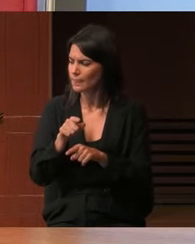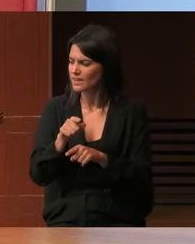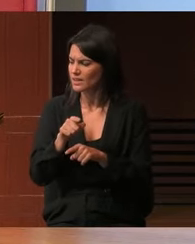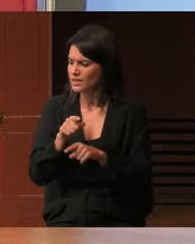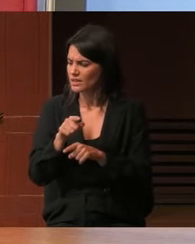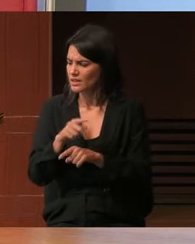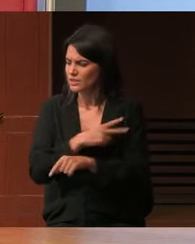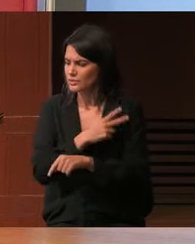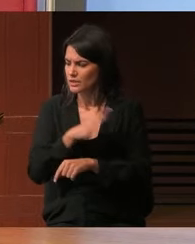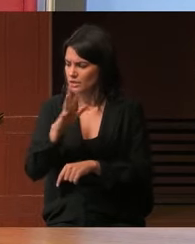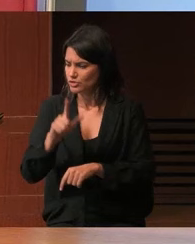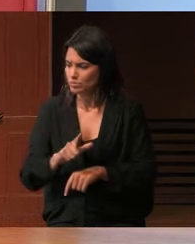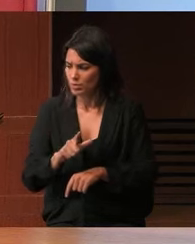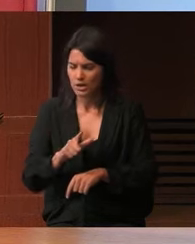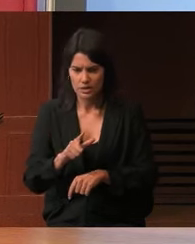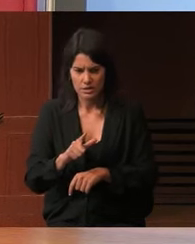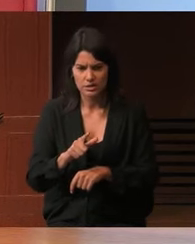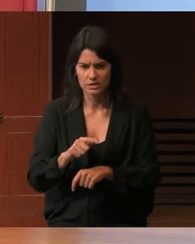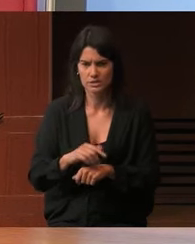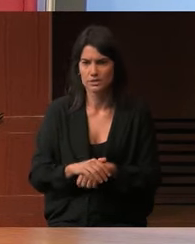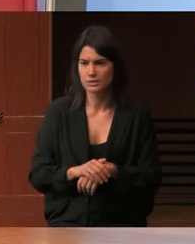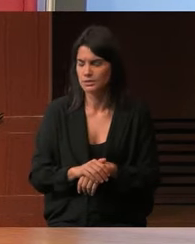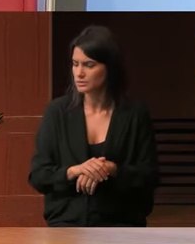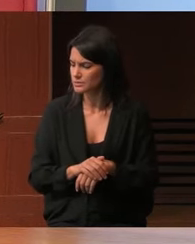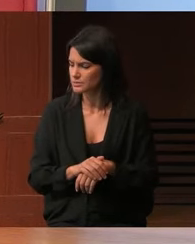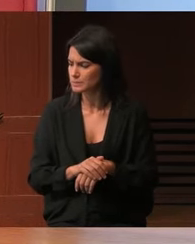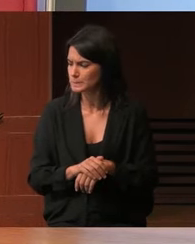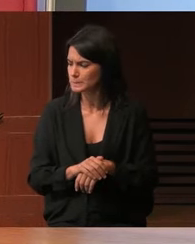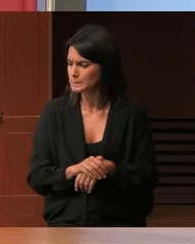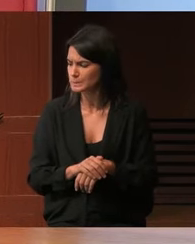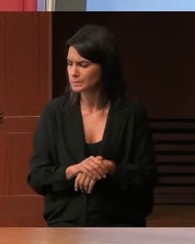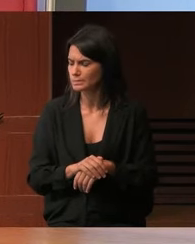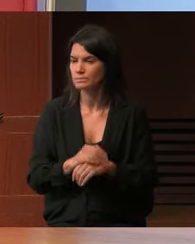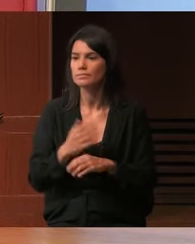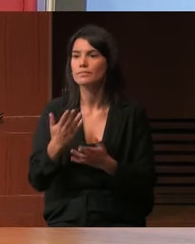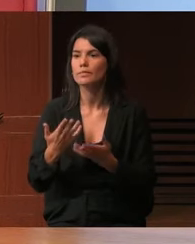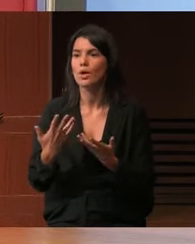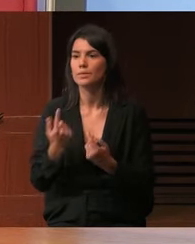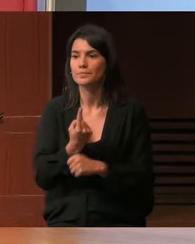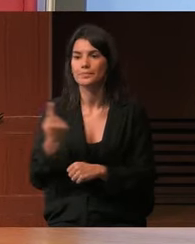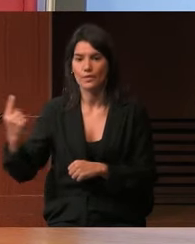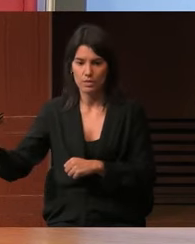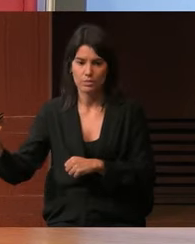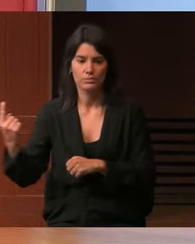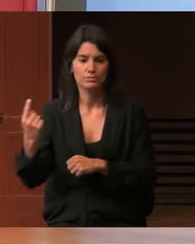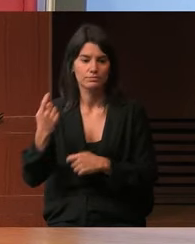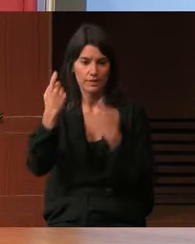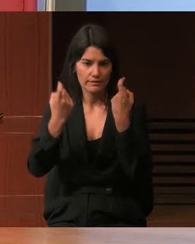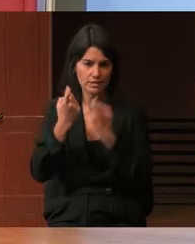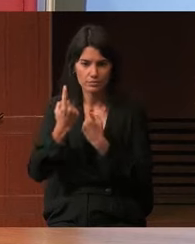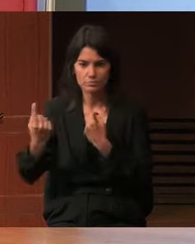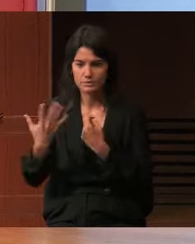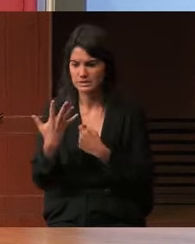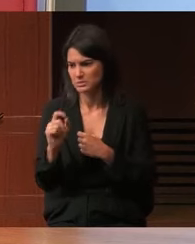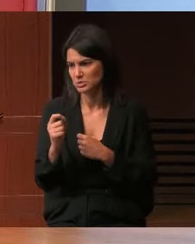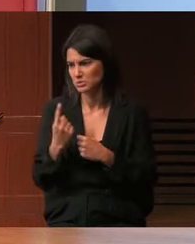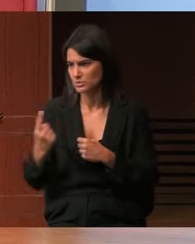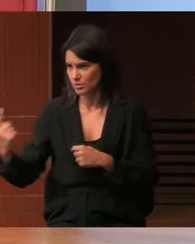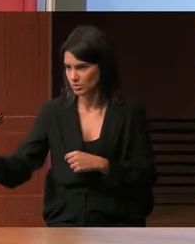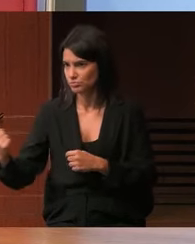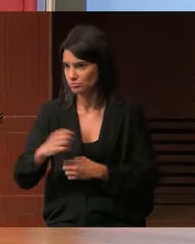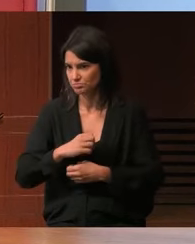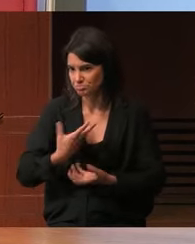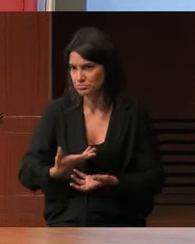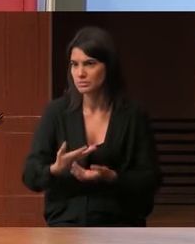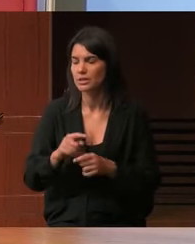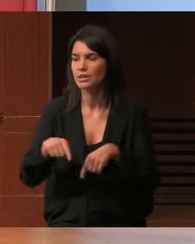Lisboa. Vamos passar a uma primeira reflexão por parte de cada um dos oradores, 5 minutos mais ou menos para cada um, para